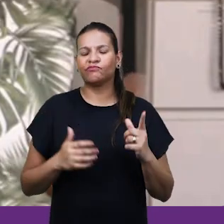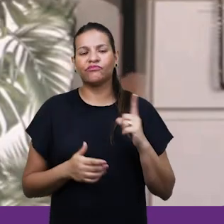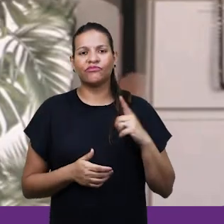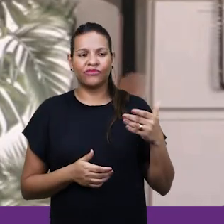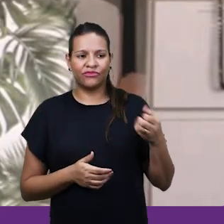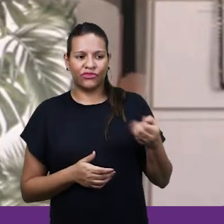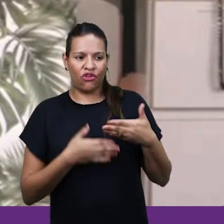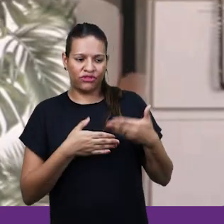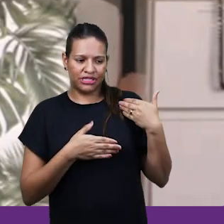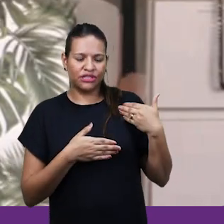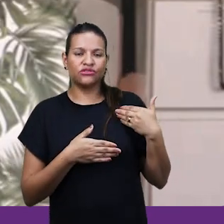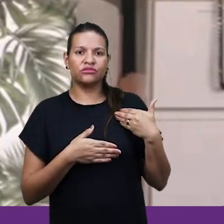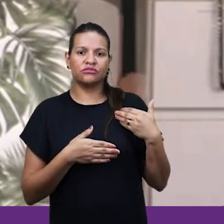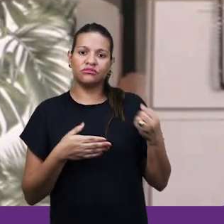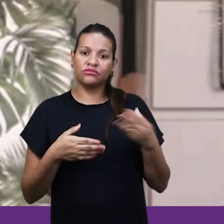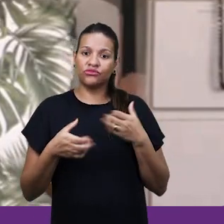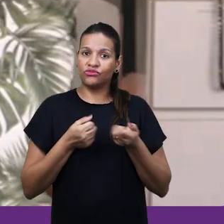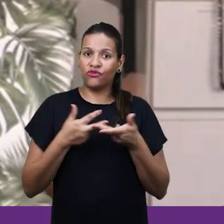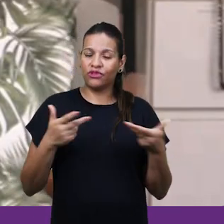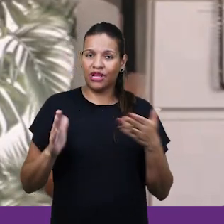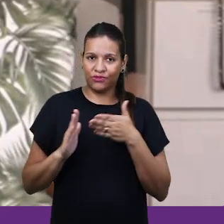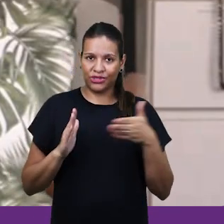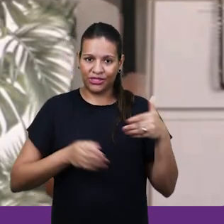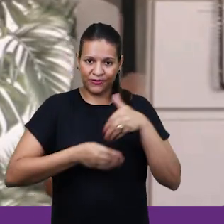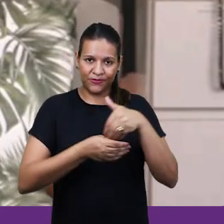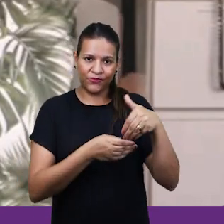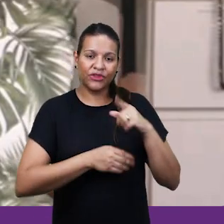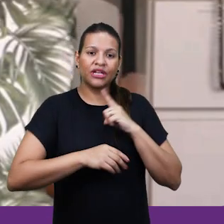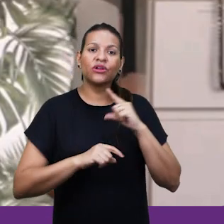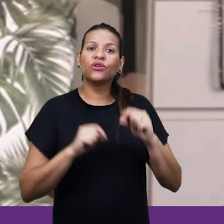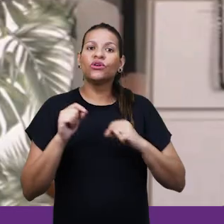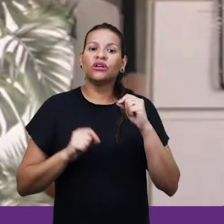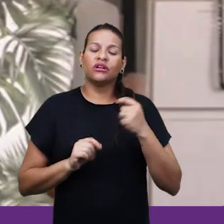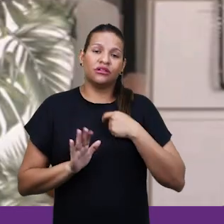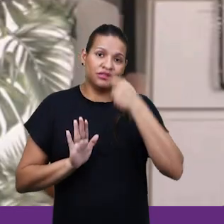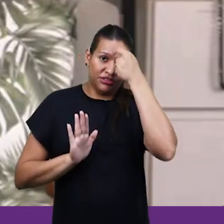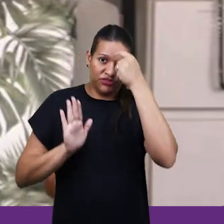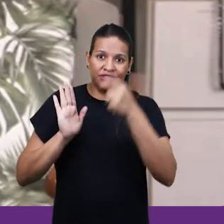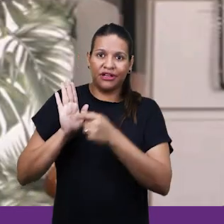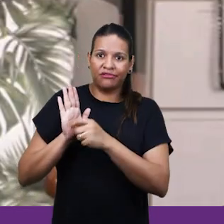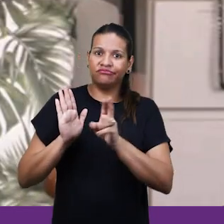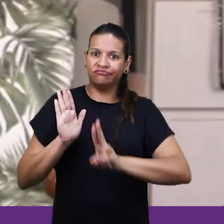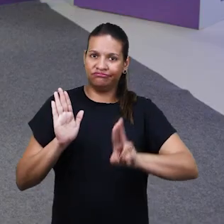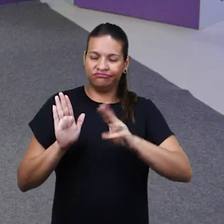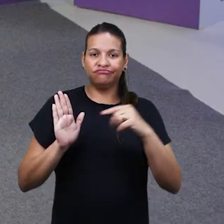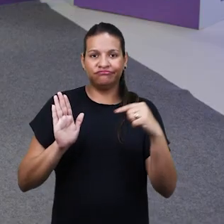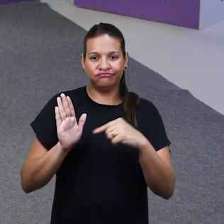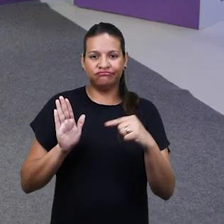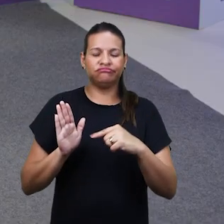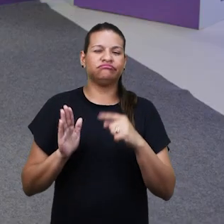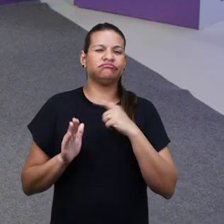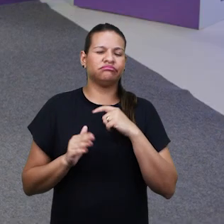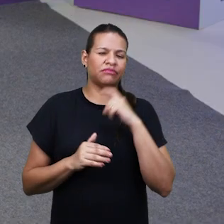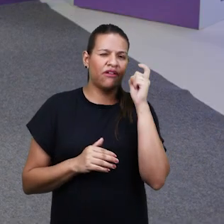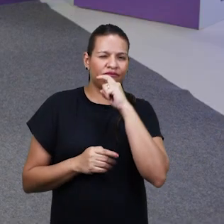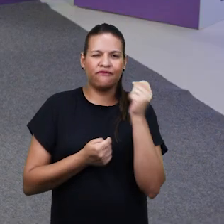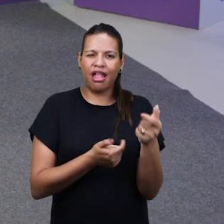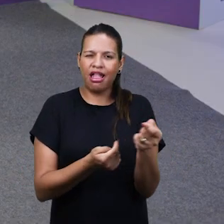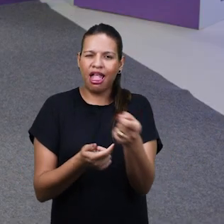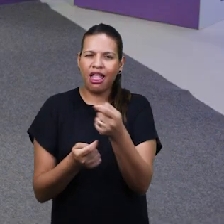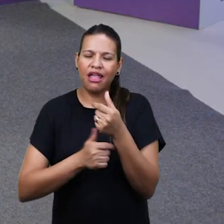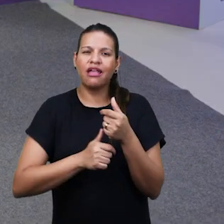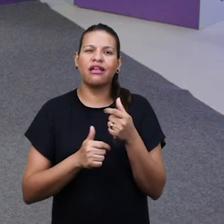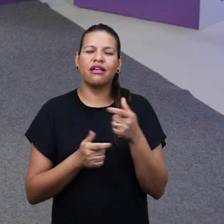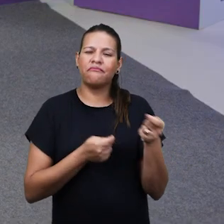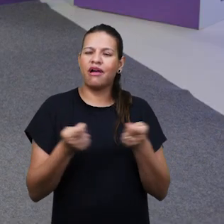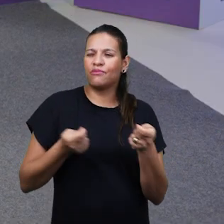é uma novidade, né, nesse processo eleitoral, são as ferramentas de inteligência artificial, né? As deepfakes, né, que são muito conhecidas, né, que é aquela